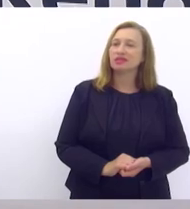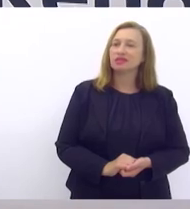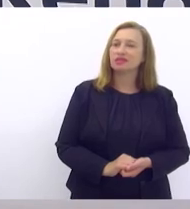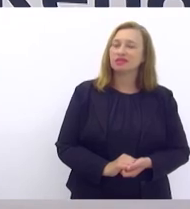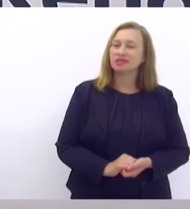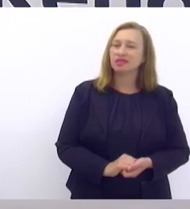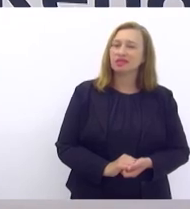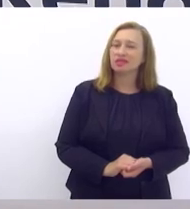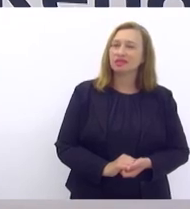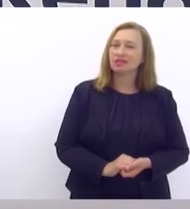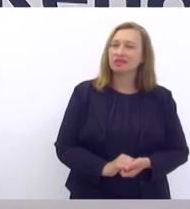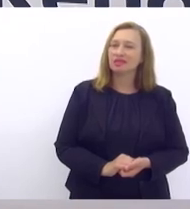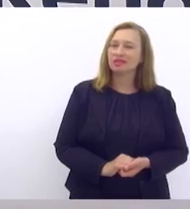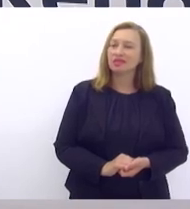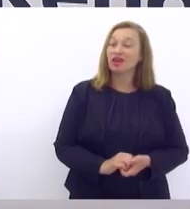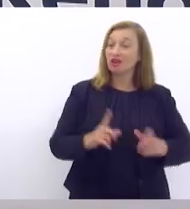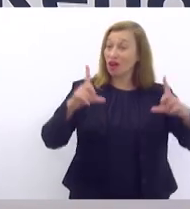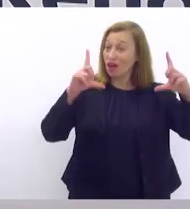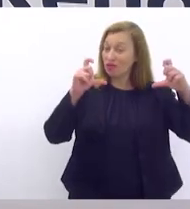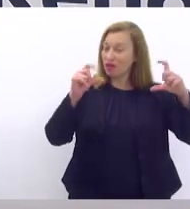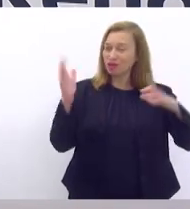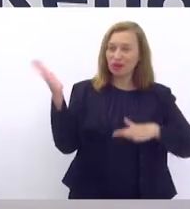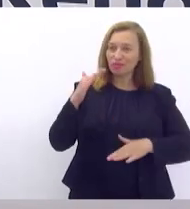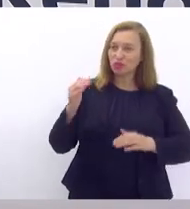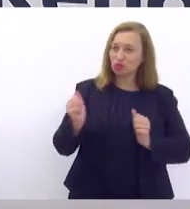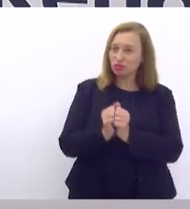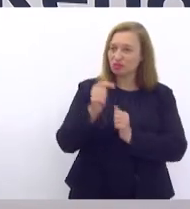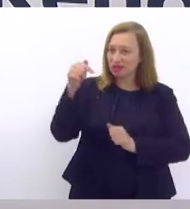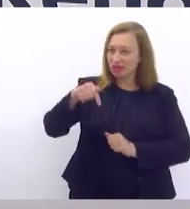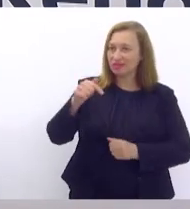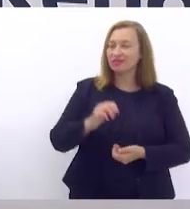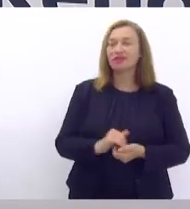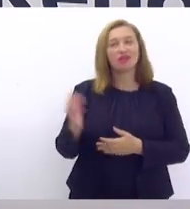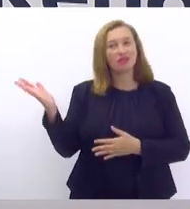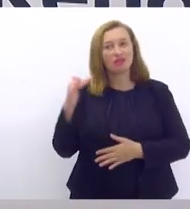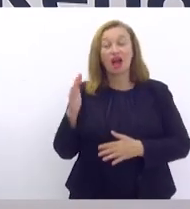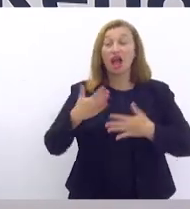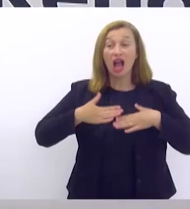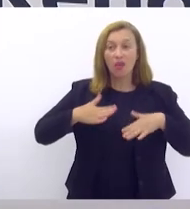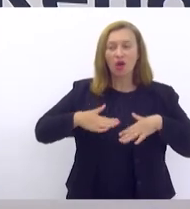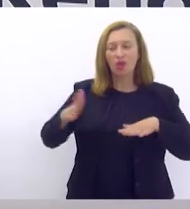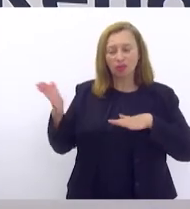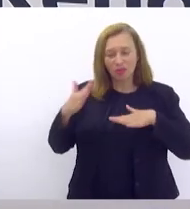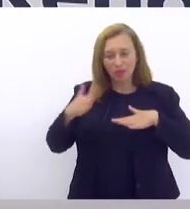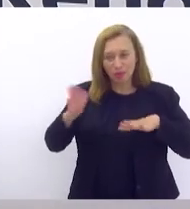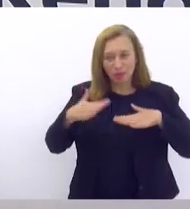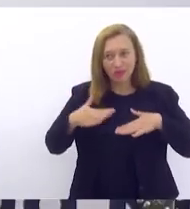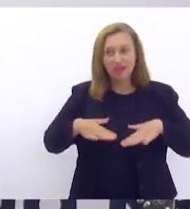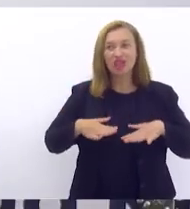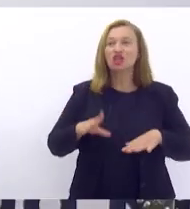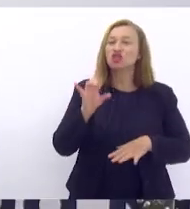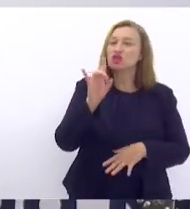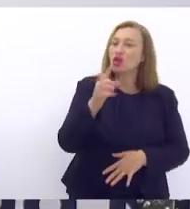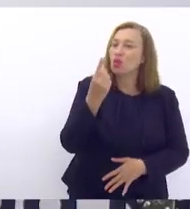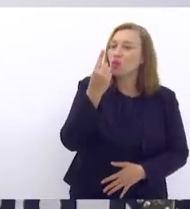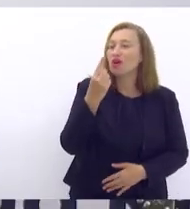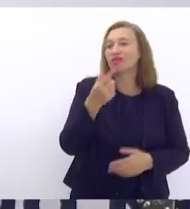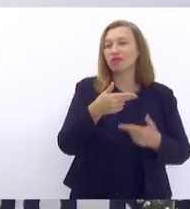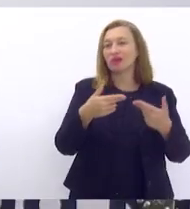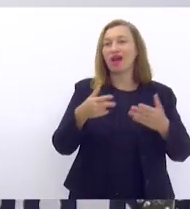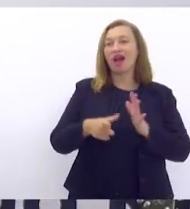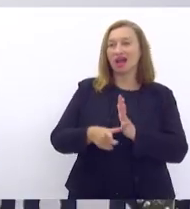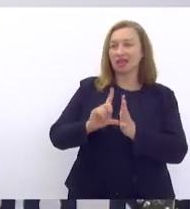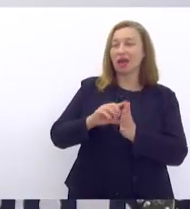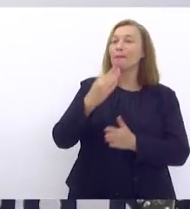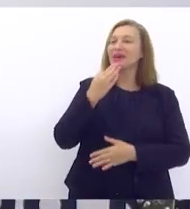então... Vamos tirar uma foto lá embaixo. Primeiro, minha gente, peraí, calma, calma. Fica aqui, fica aqui, fica aqui. Eu queria só uma coisa antes. Pedir ao